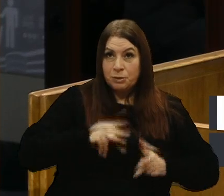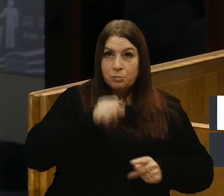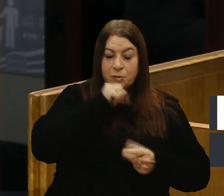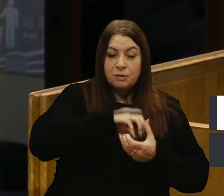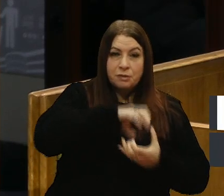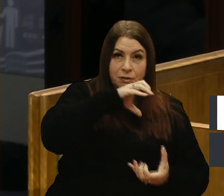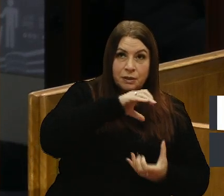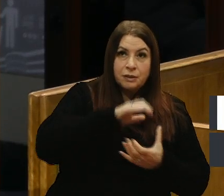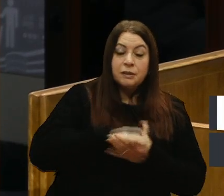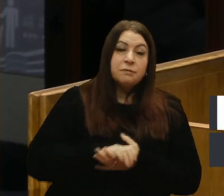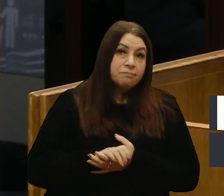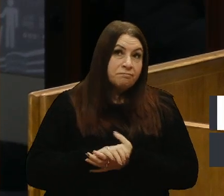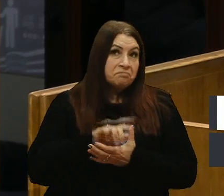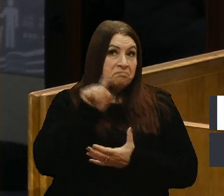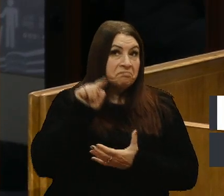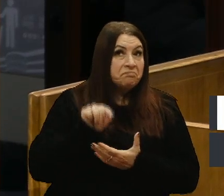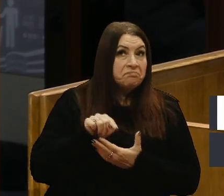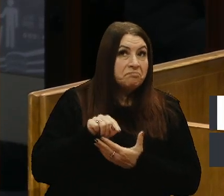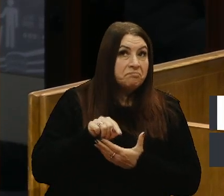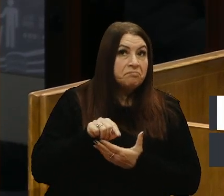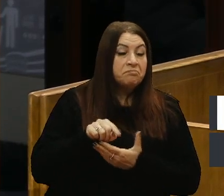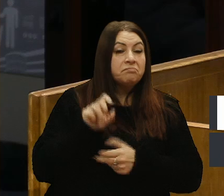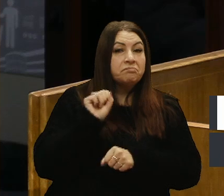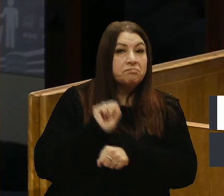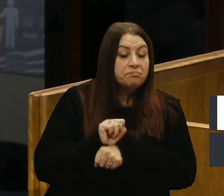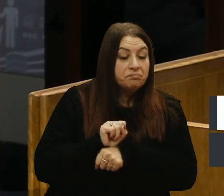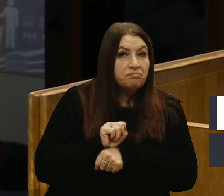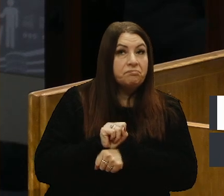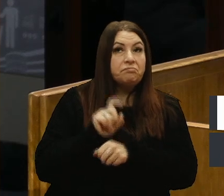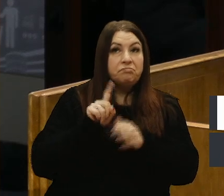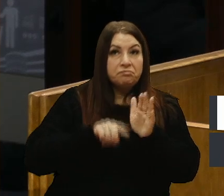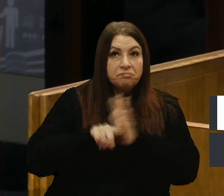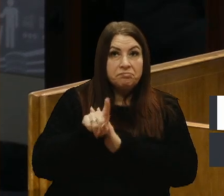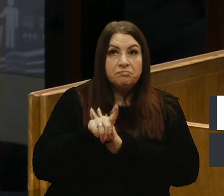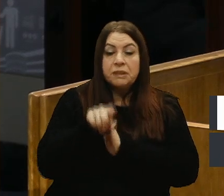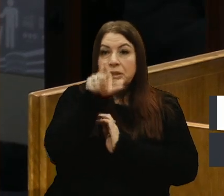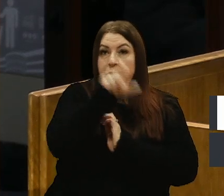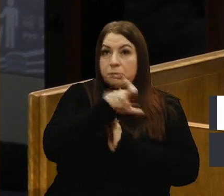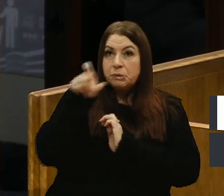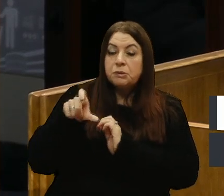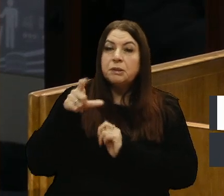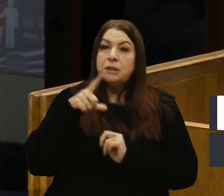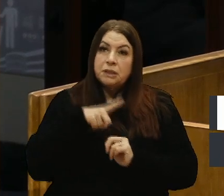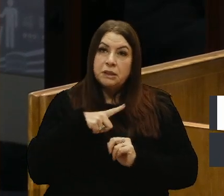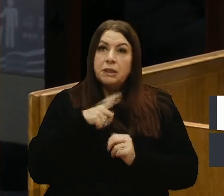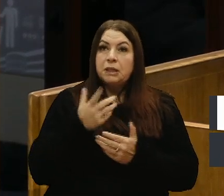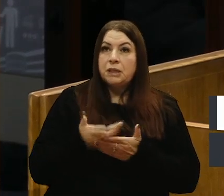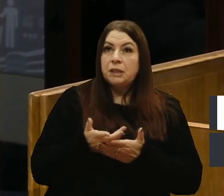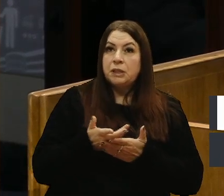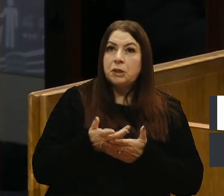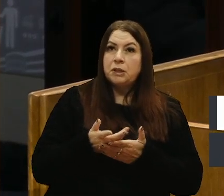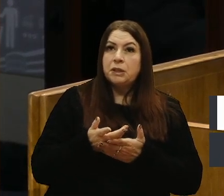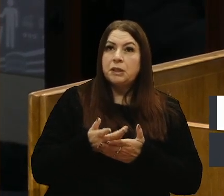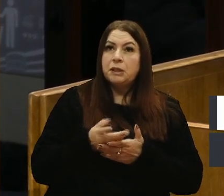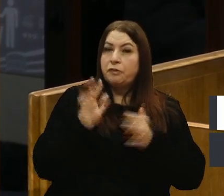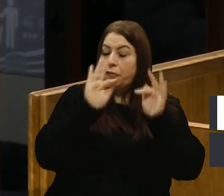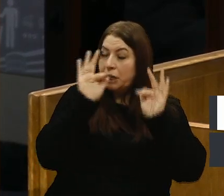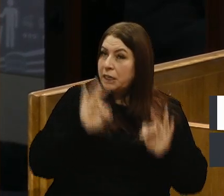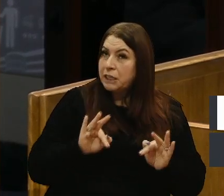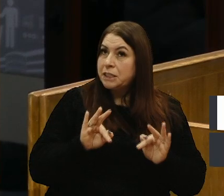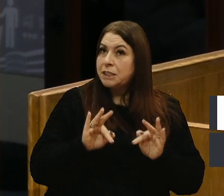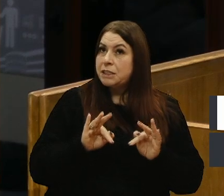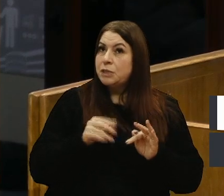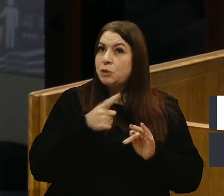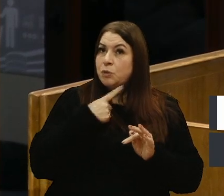idosas? Já paramos para perguntar a essas pessoas se elas estão contentes e